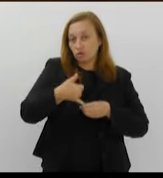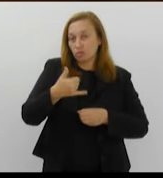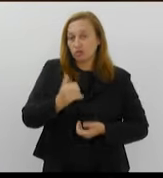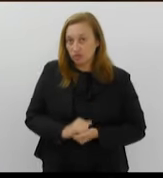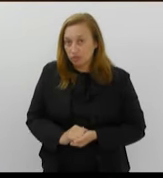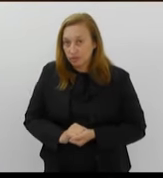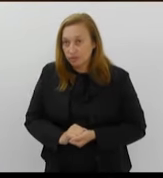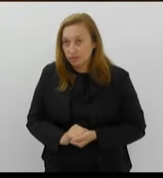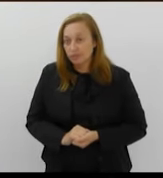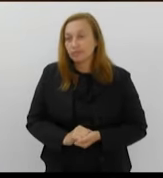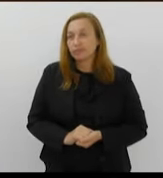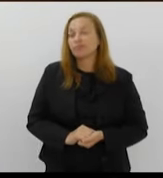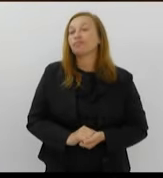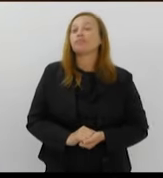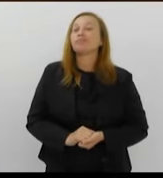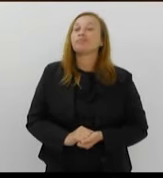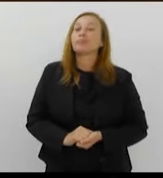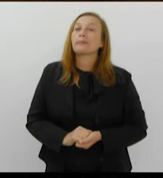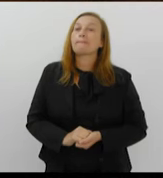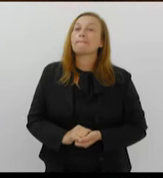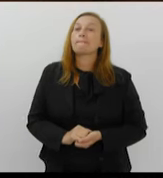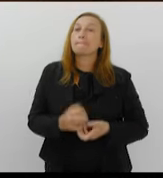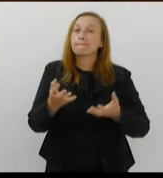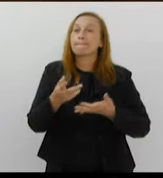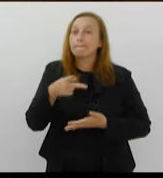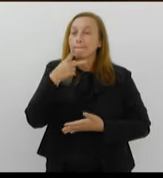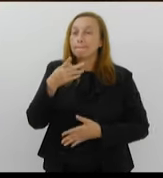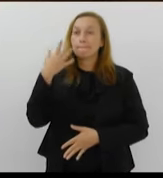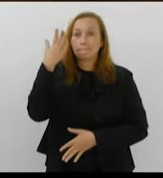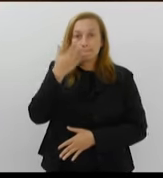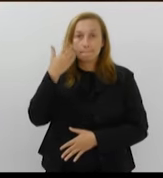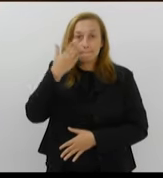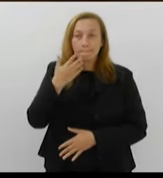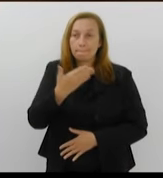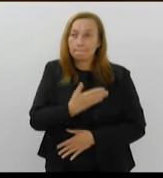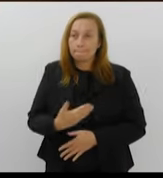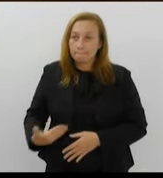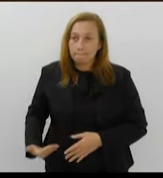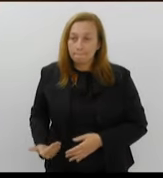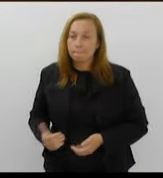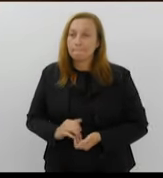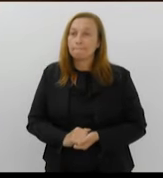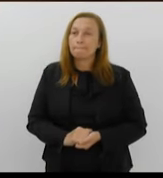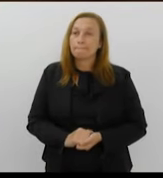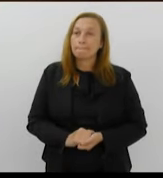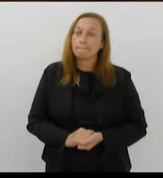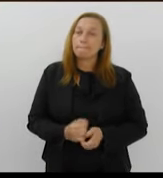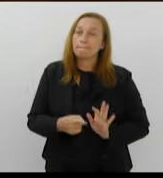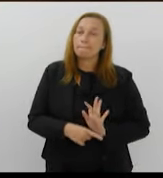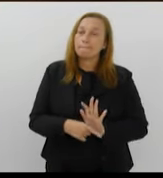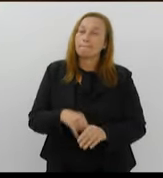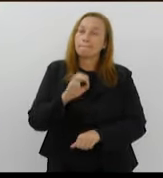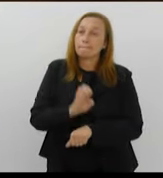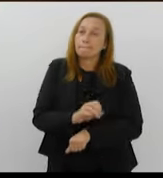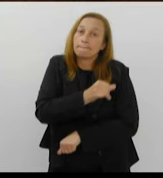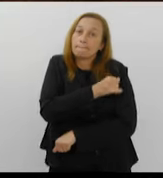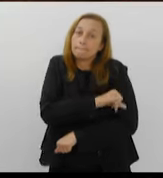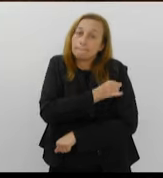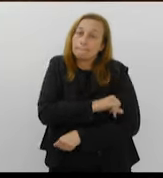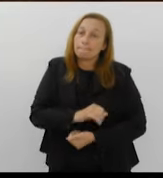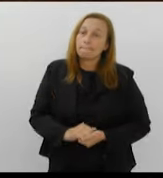com energias fósseis. Quero dizer que essa mensagem, ela vai trazer para o Estado do Rio de Janeiro